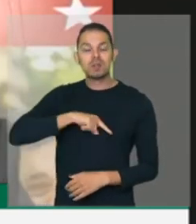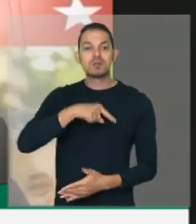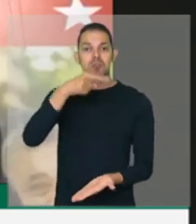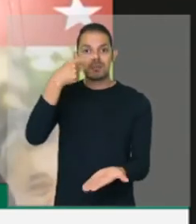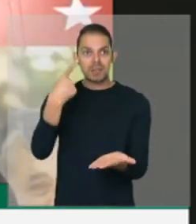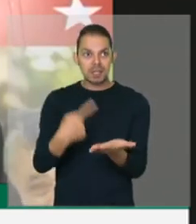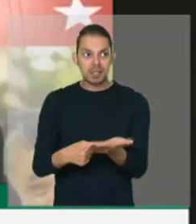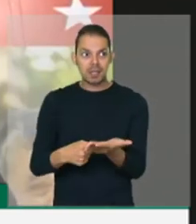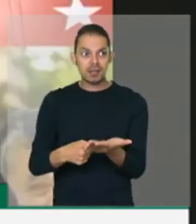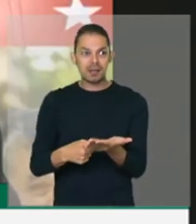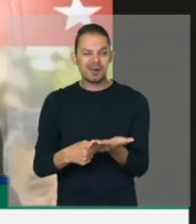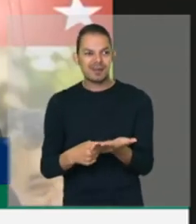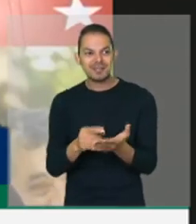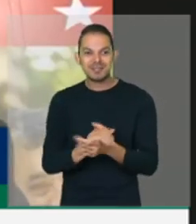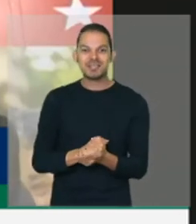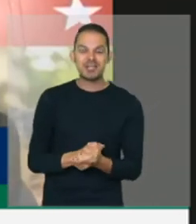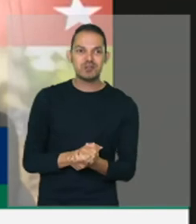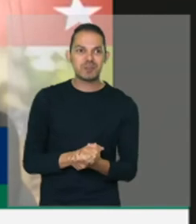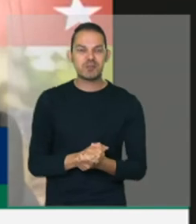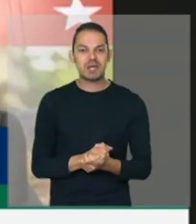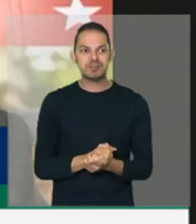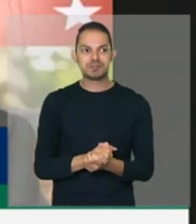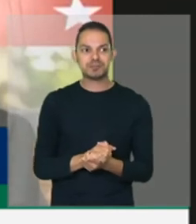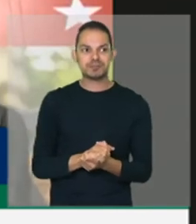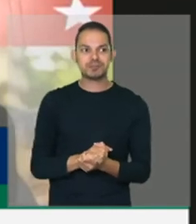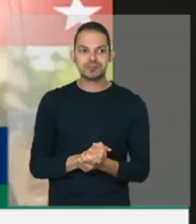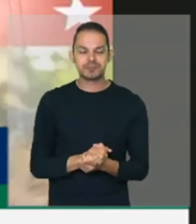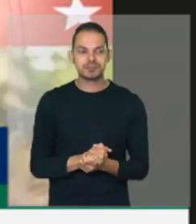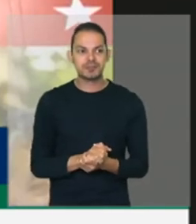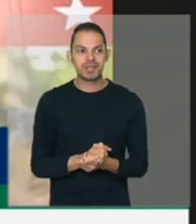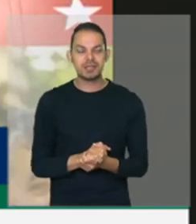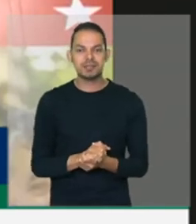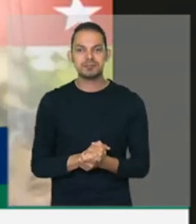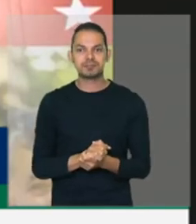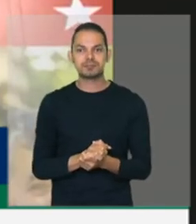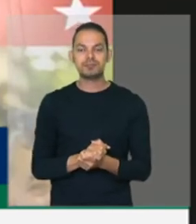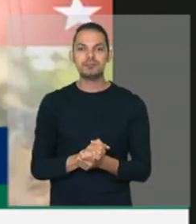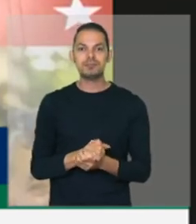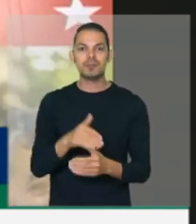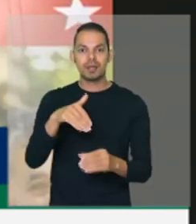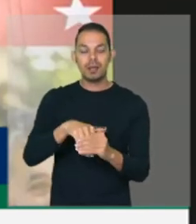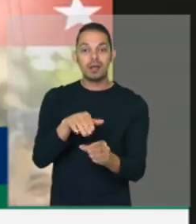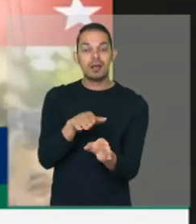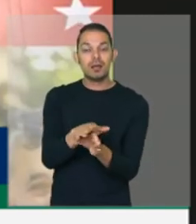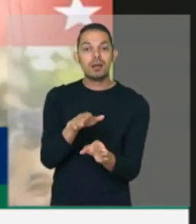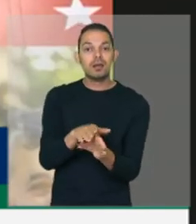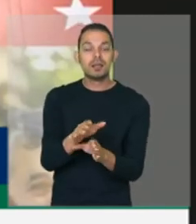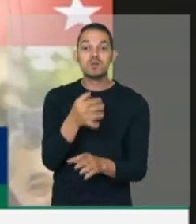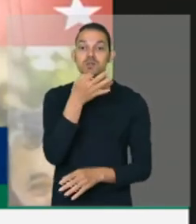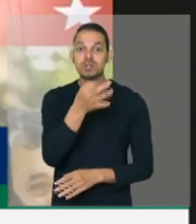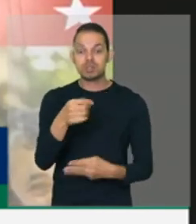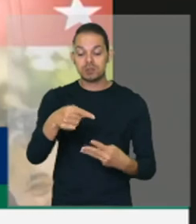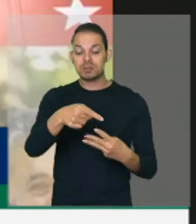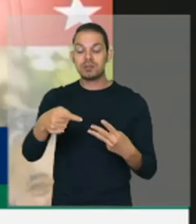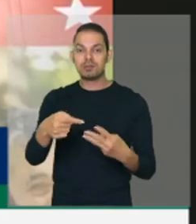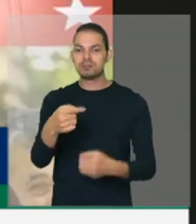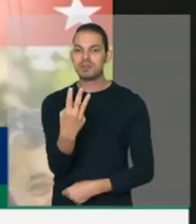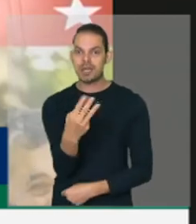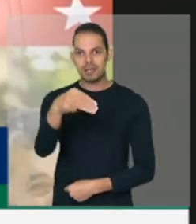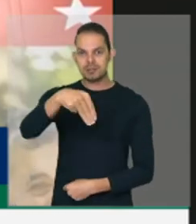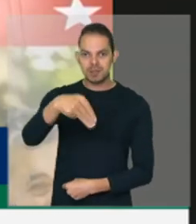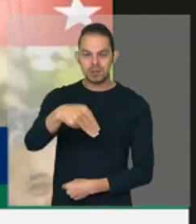que a discussão foi suspensa, cada líder, num encaminhamento, fala, eu sugiro 3 minutos, resolve